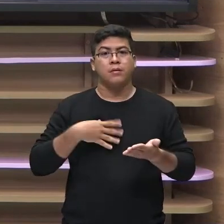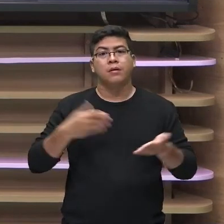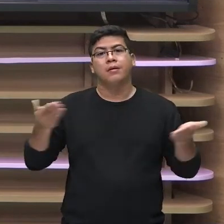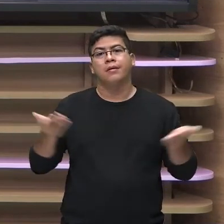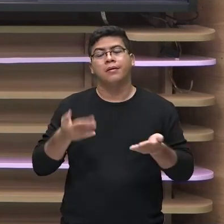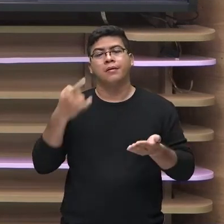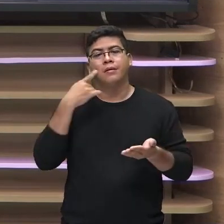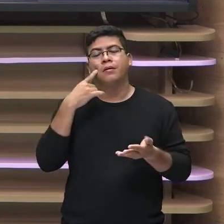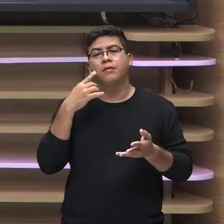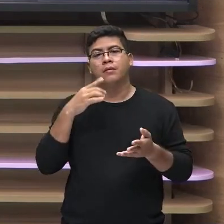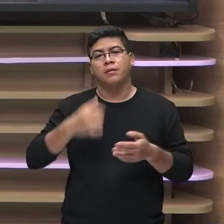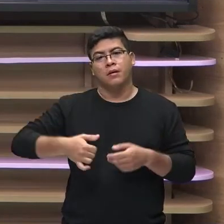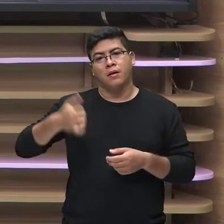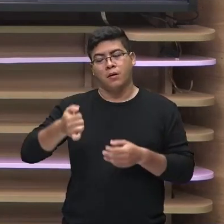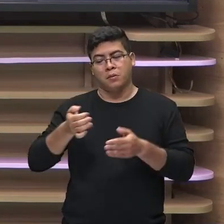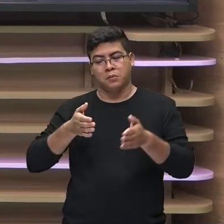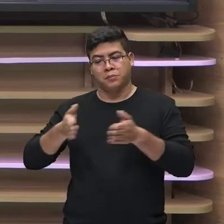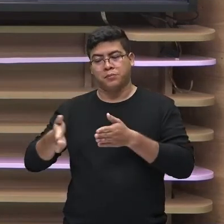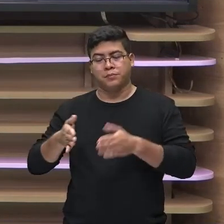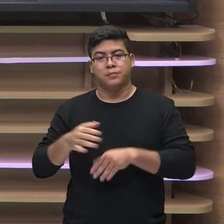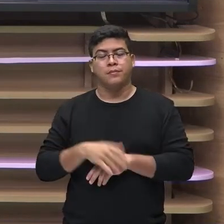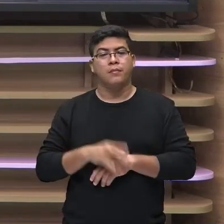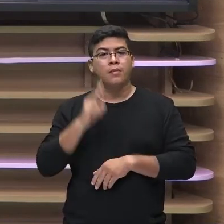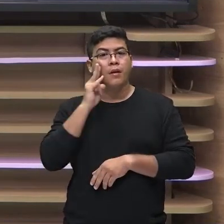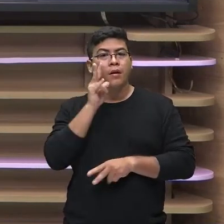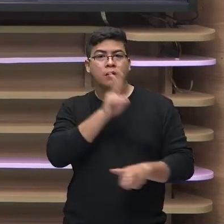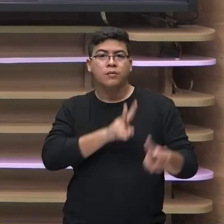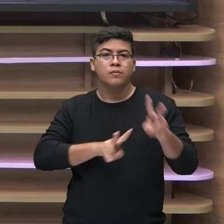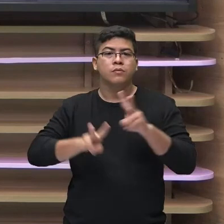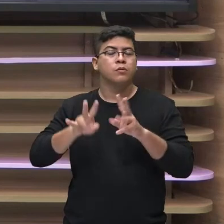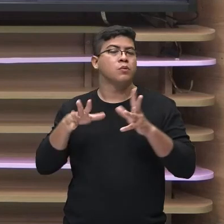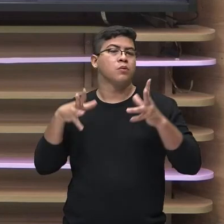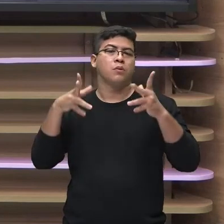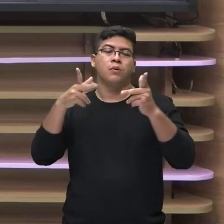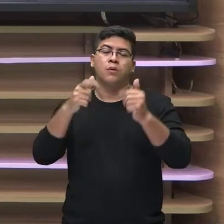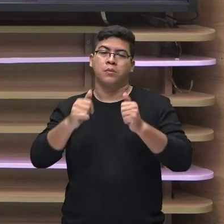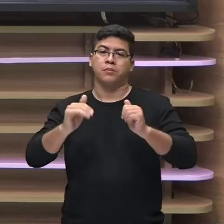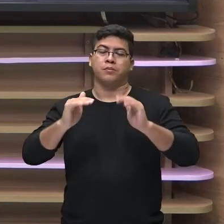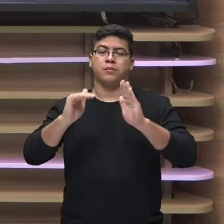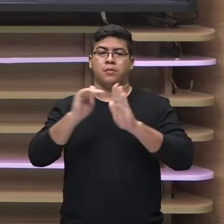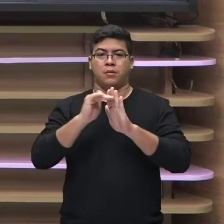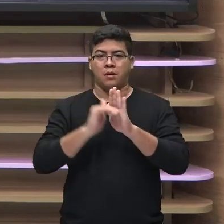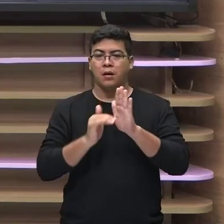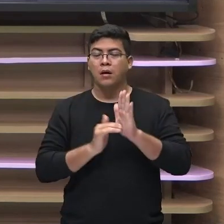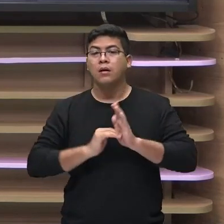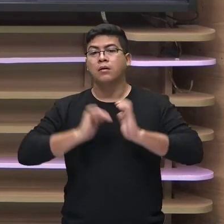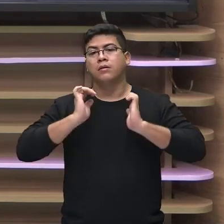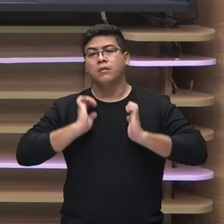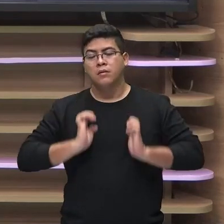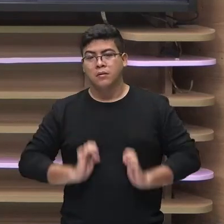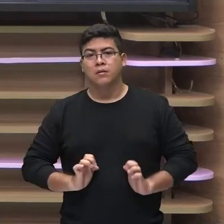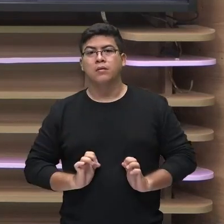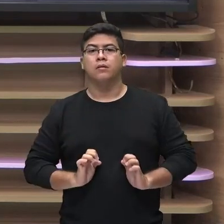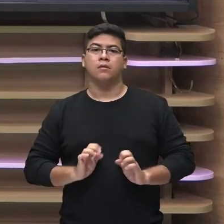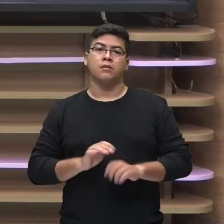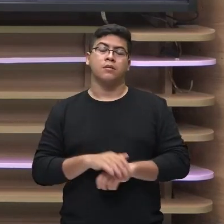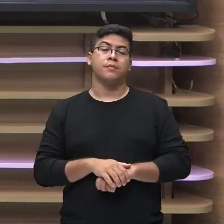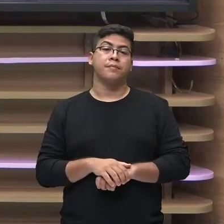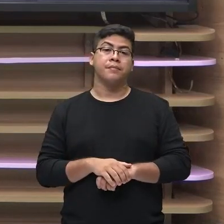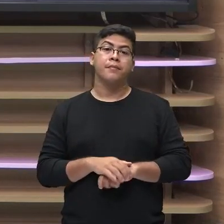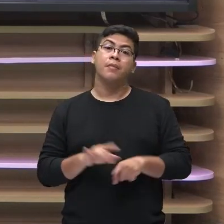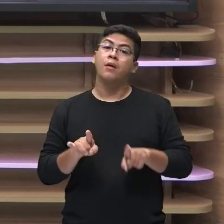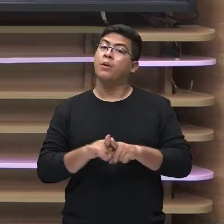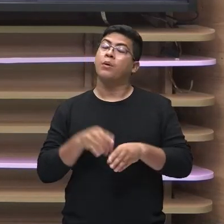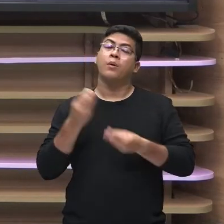da revisão. Vimos, então, toda a dimensão dos princípios éticos e valores religiosos, como é que as